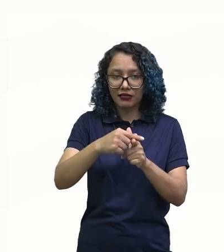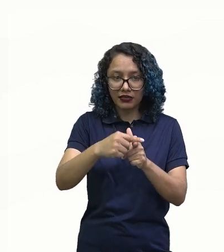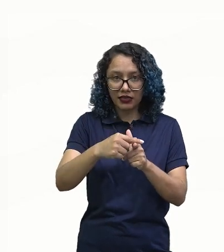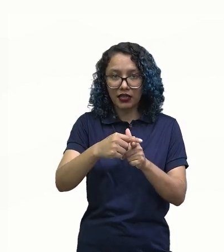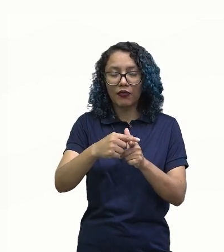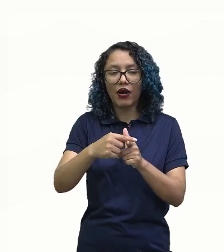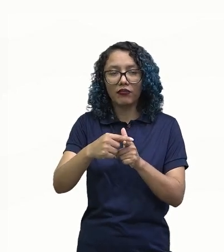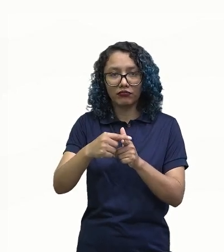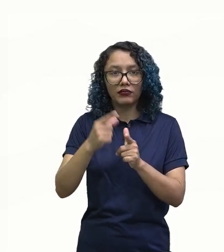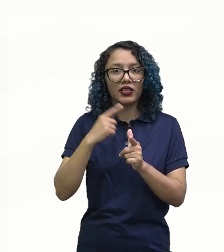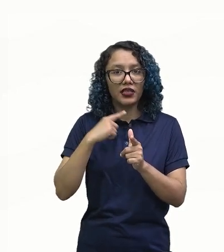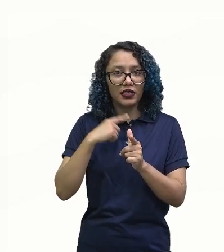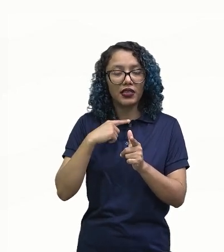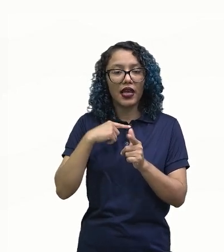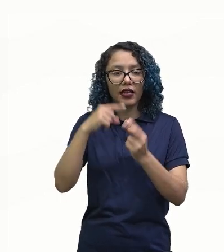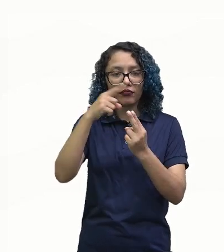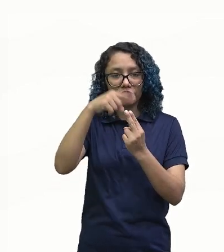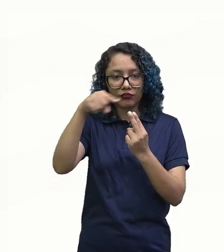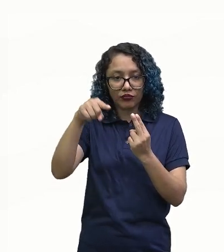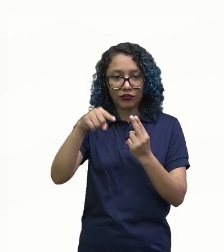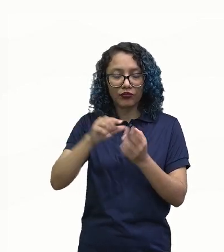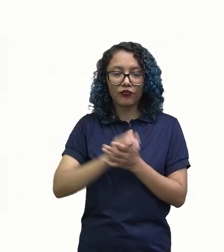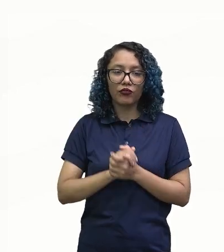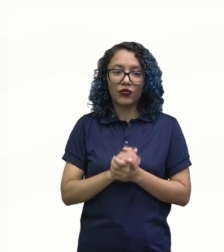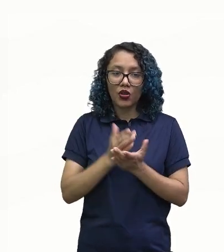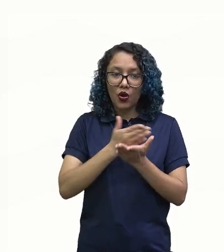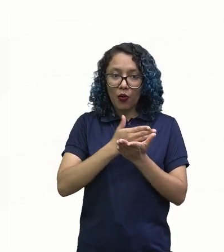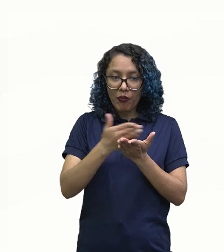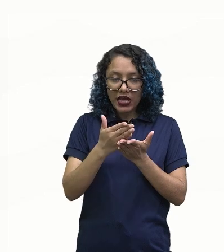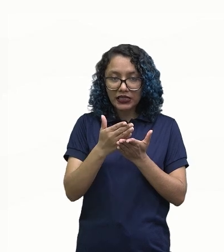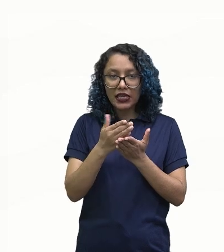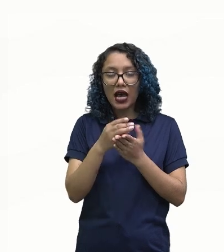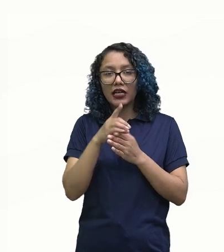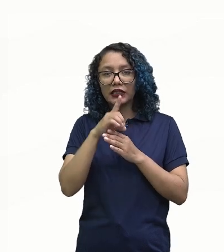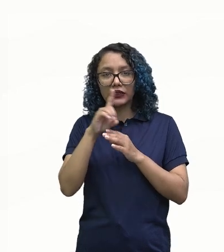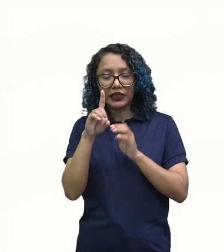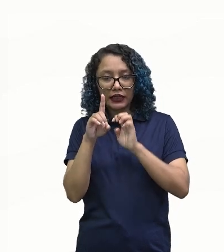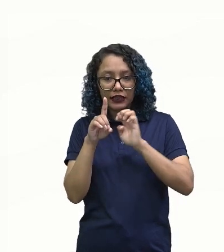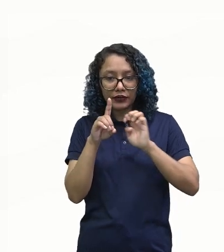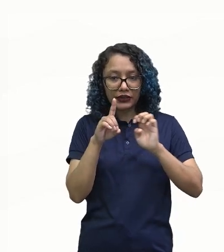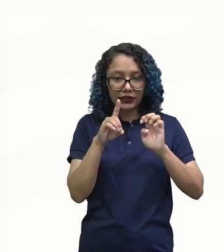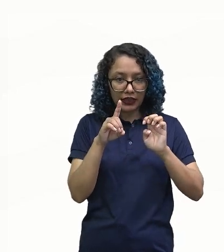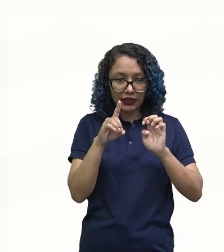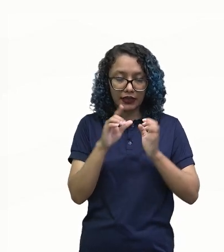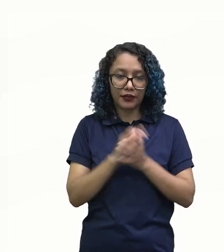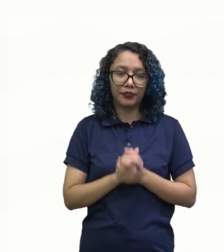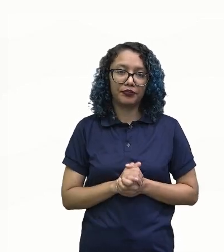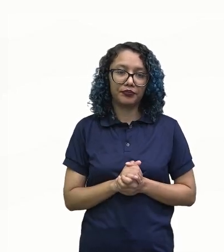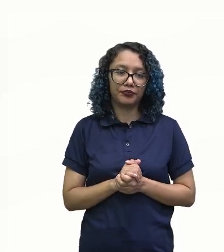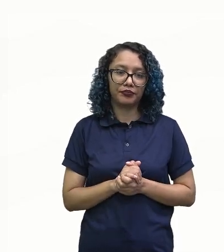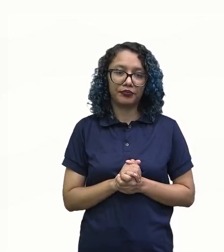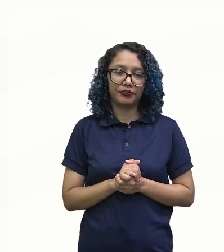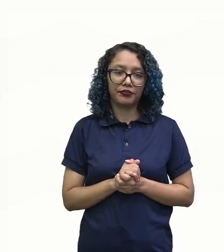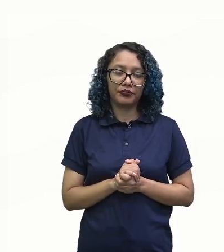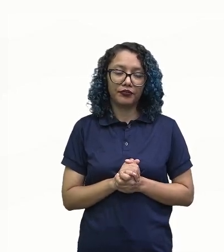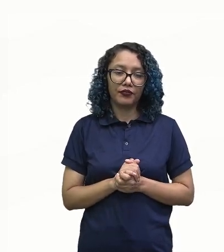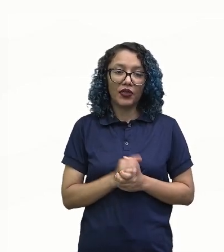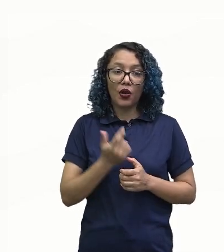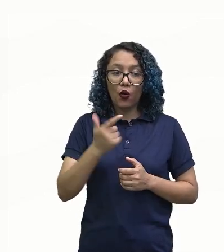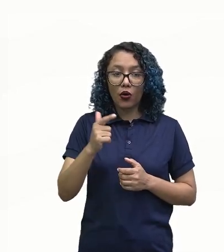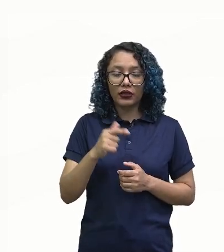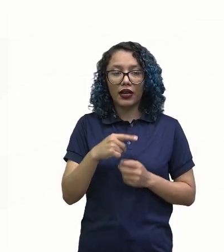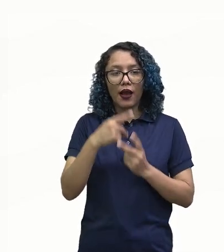da direita para a esquerda. Ok? Já nas paroxítonas, que no caso é maçã e